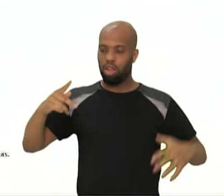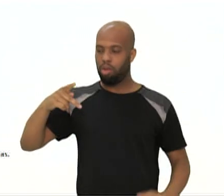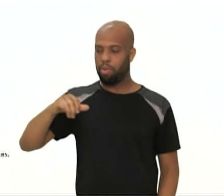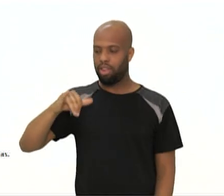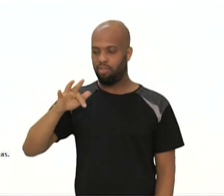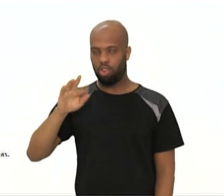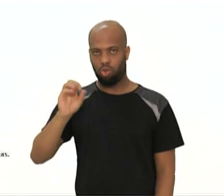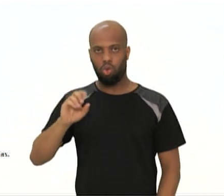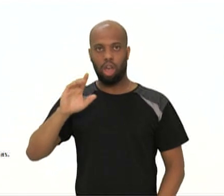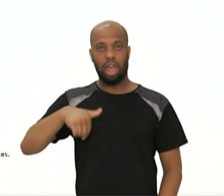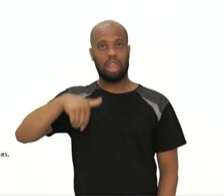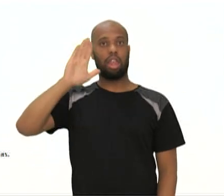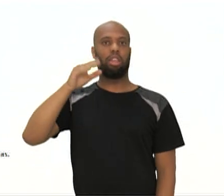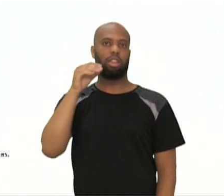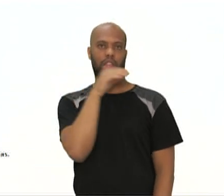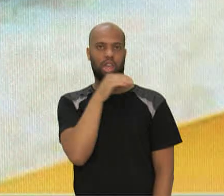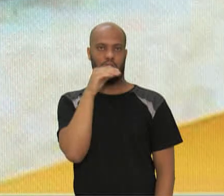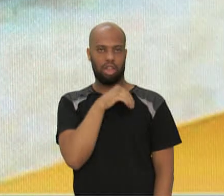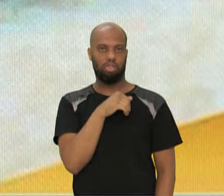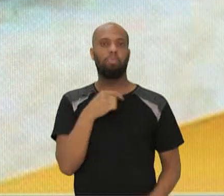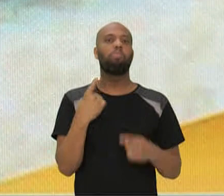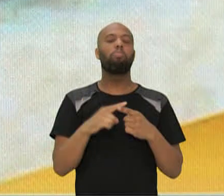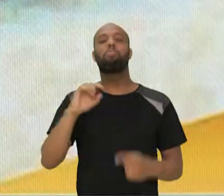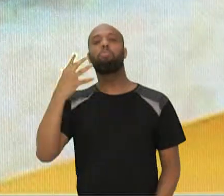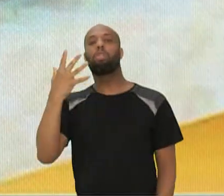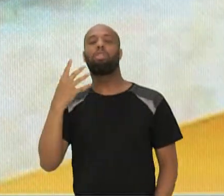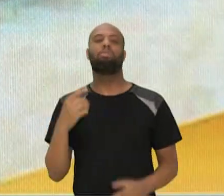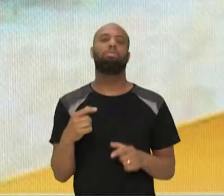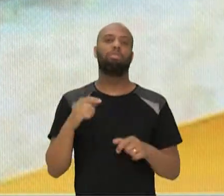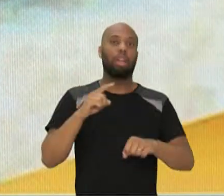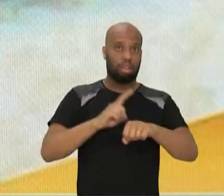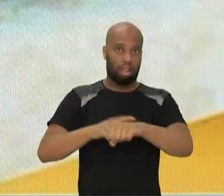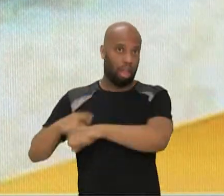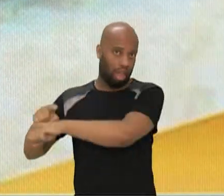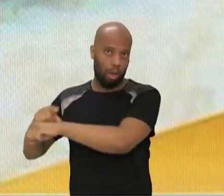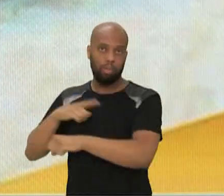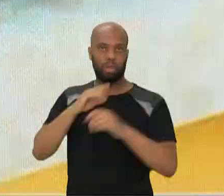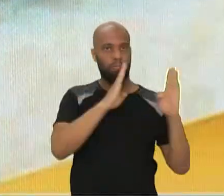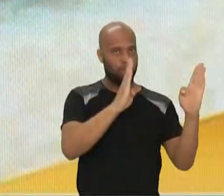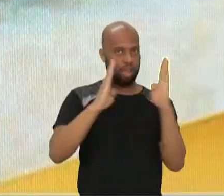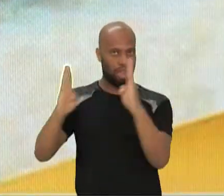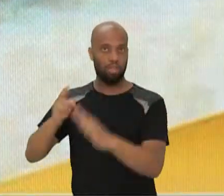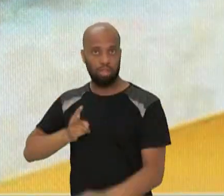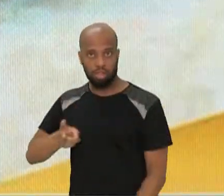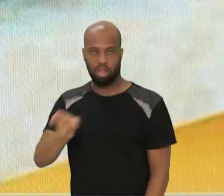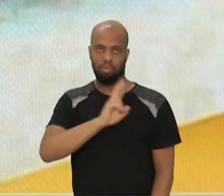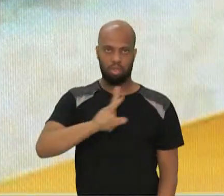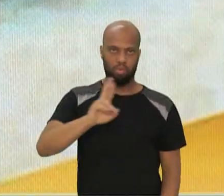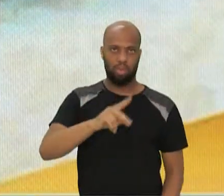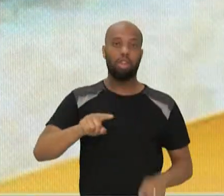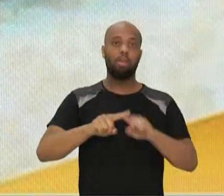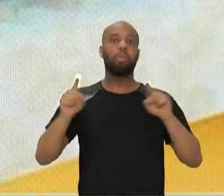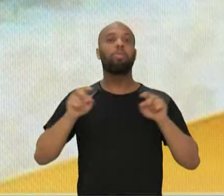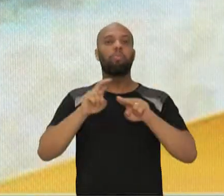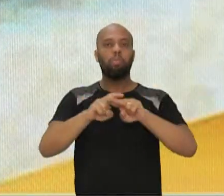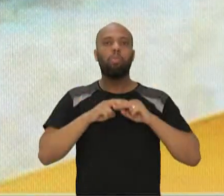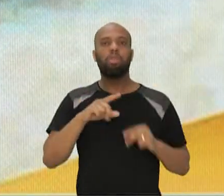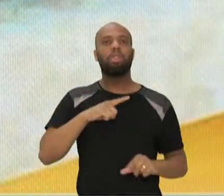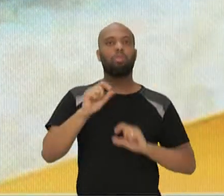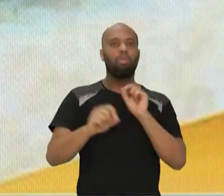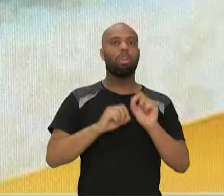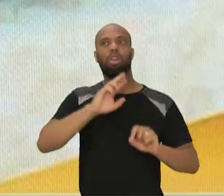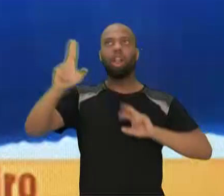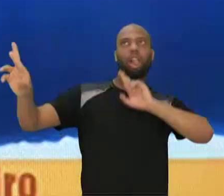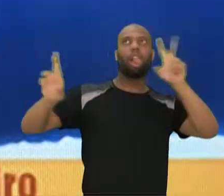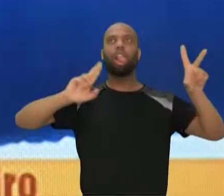ficam mais quentes, e isso ocorre de tempos em tempos, não ocorre sempre. Por isso, uma